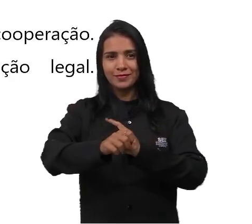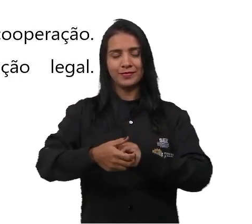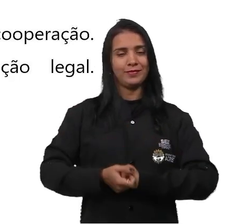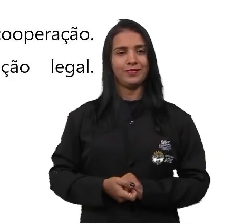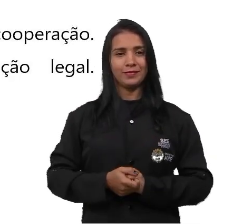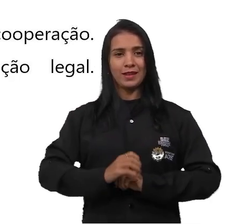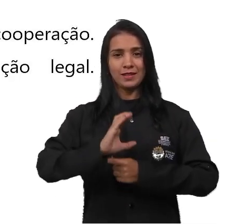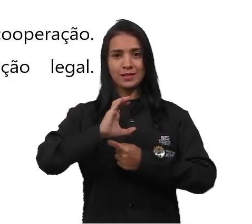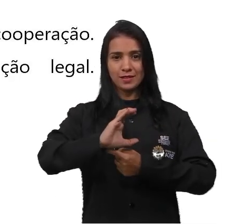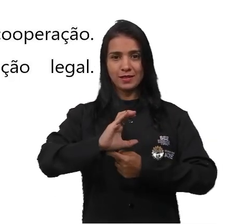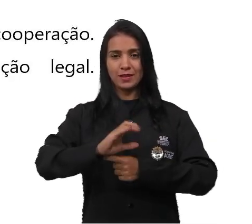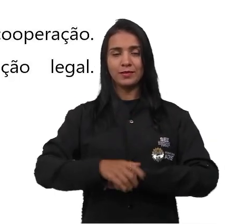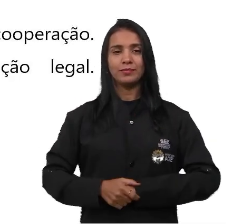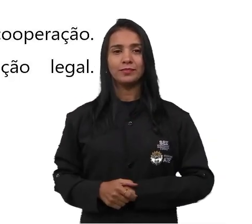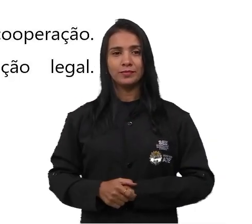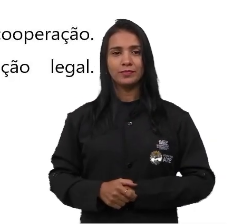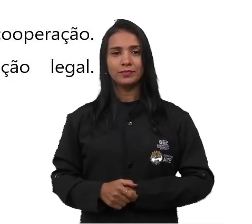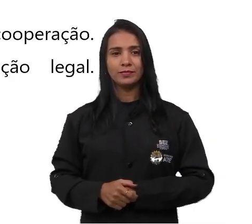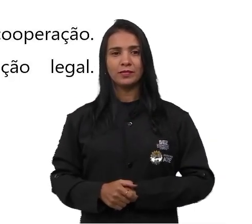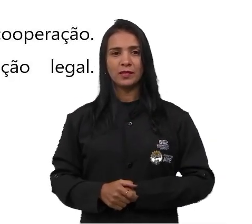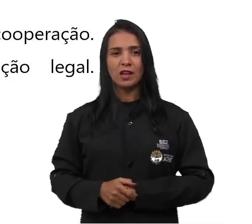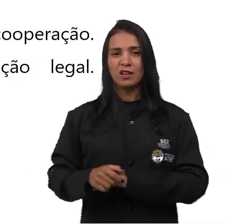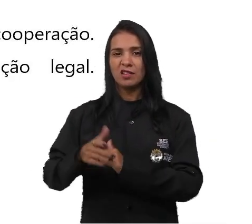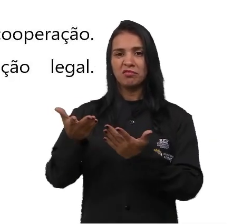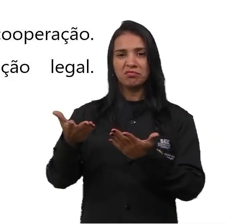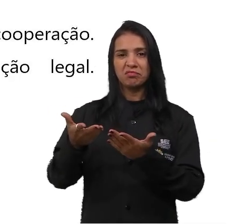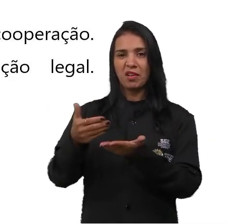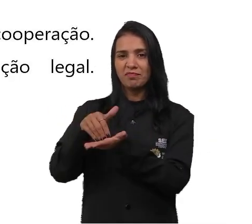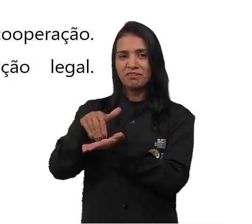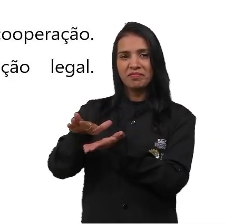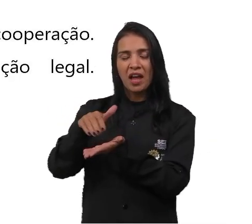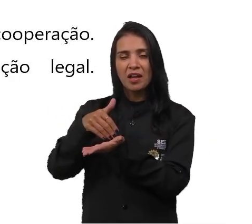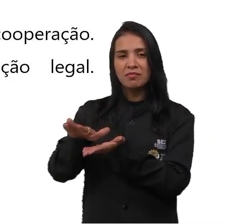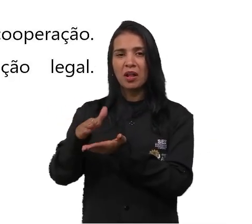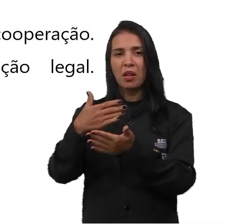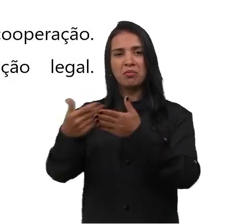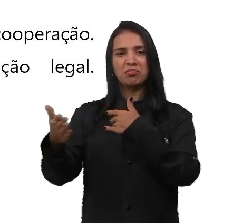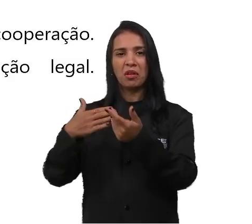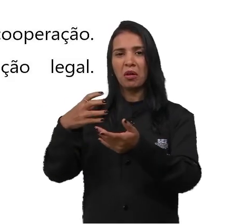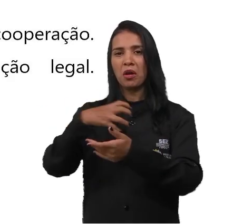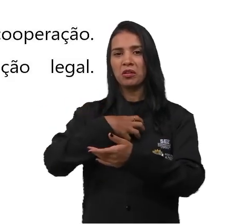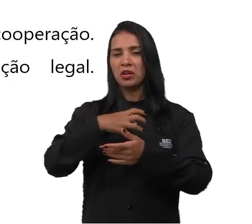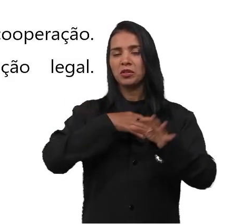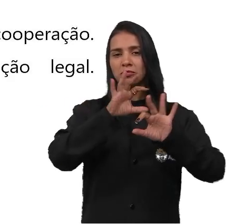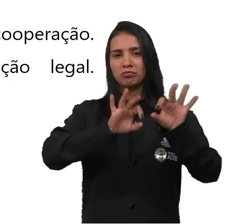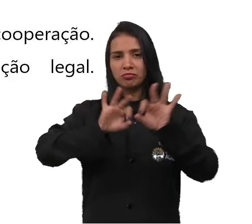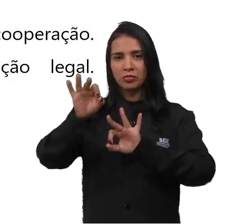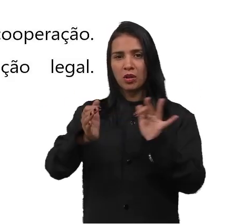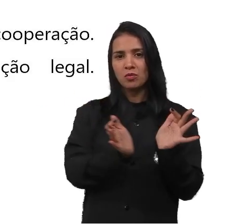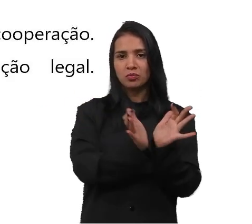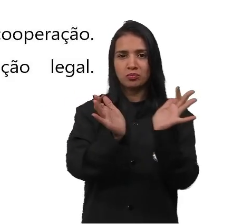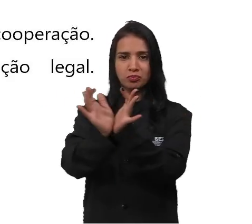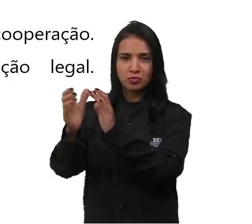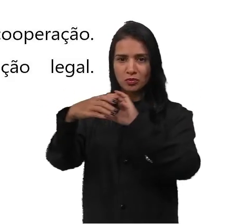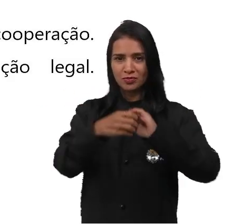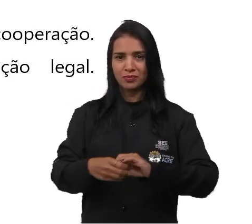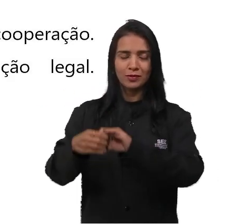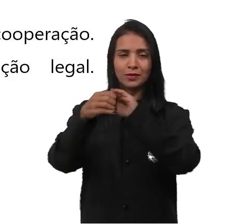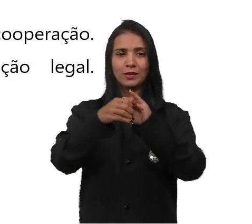C. Dispensa qualquer forma de organização coletiva e cooperação. Letra